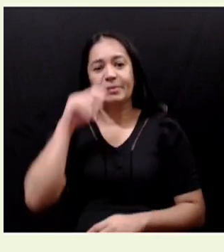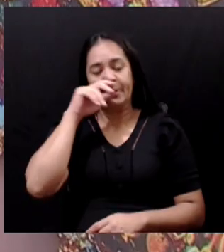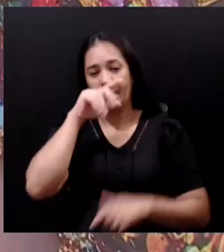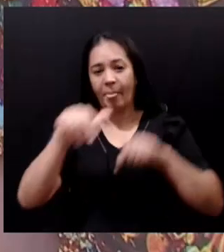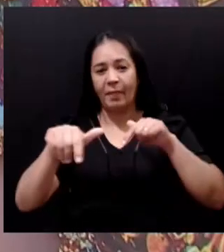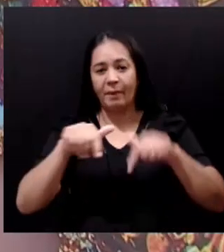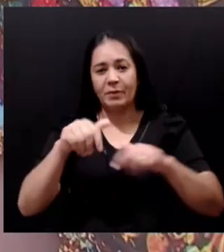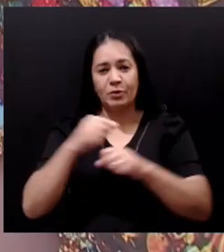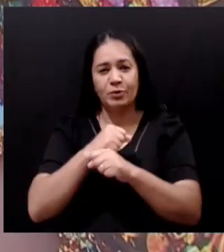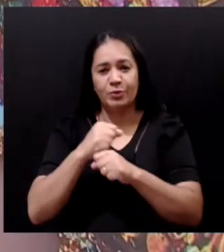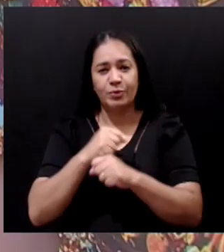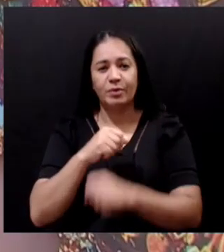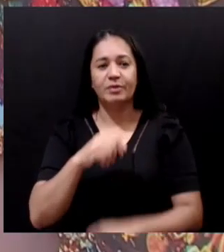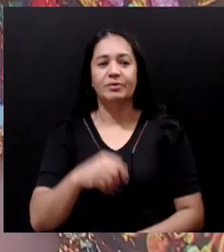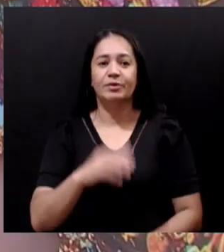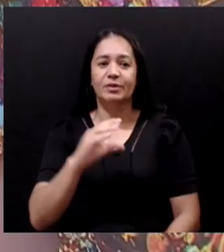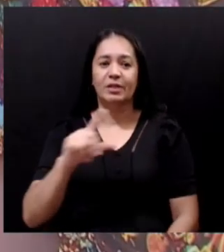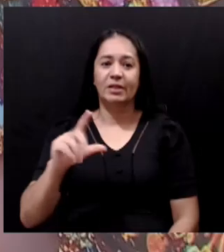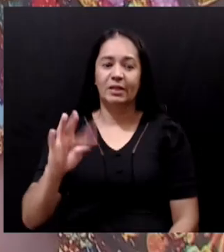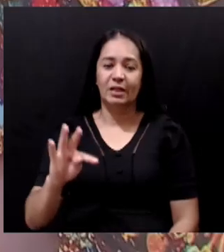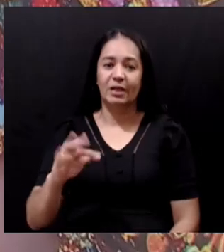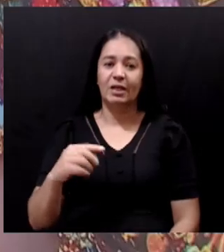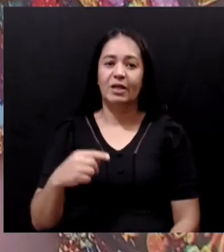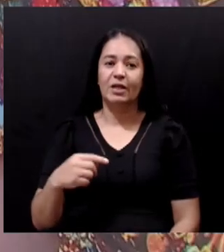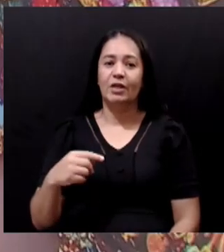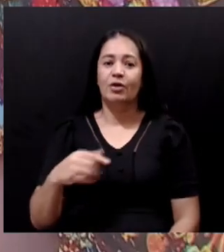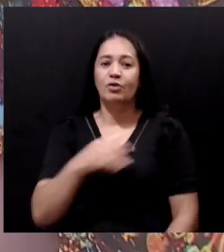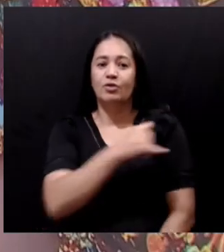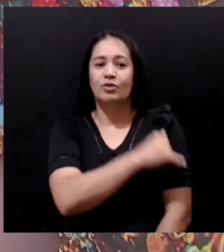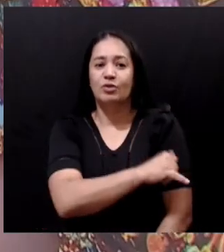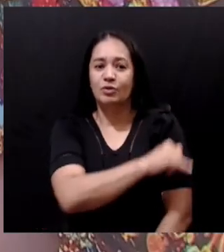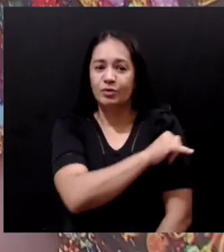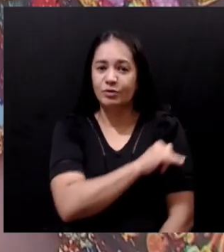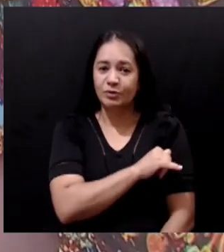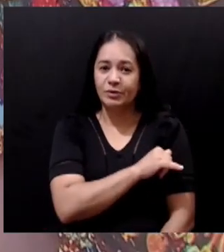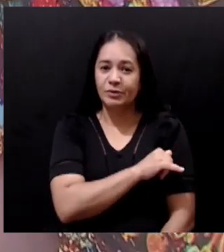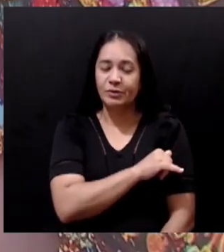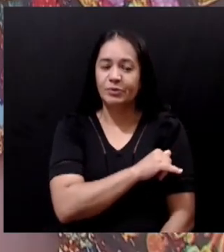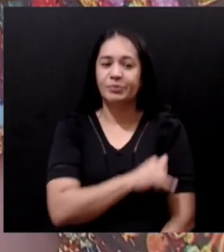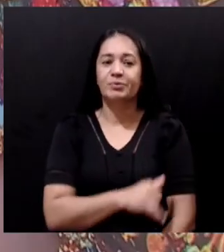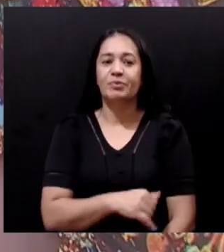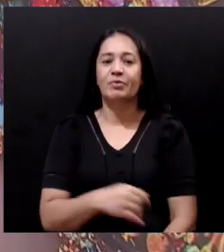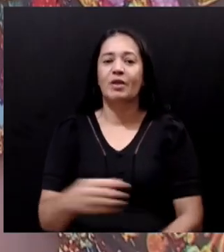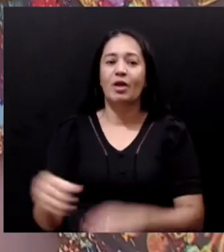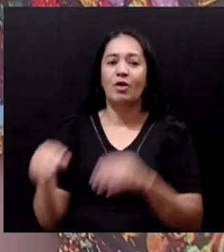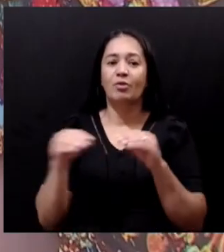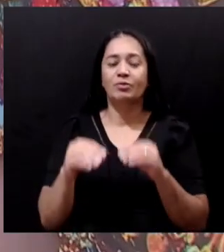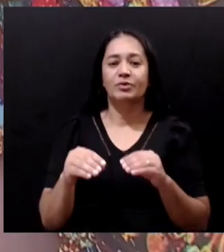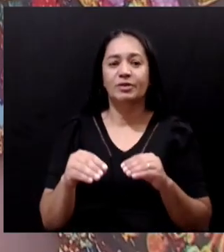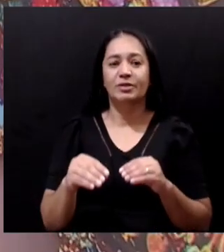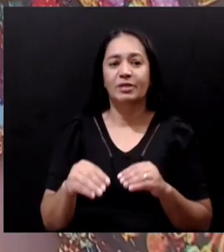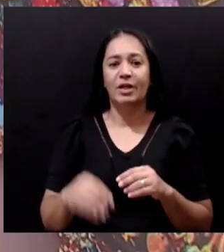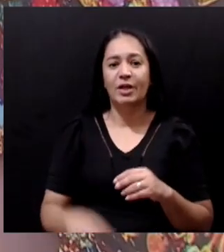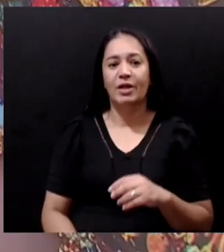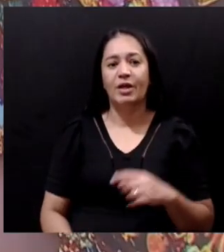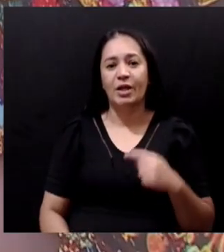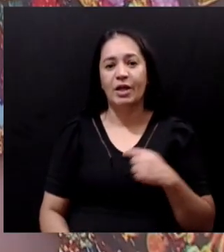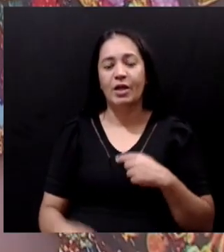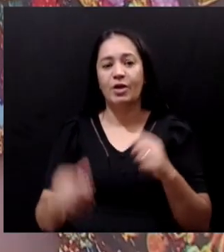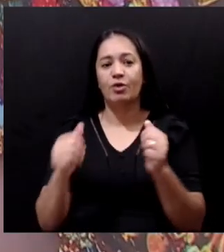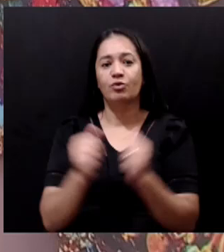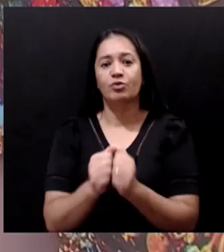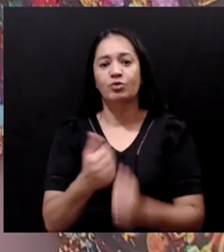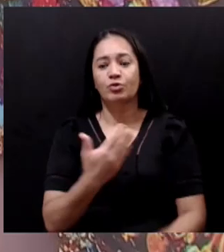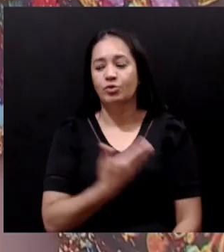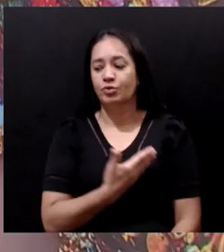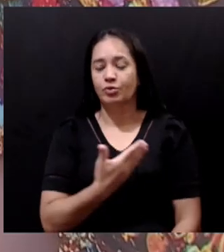assalariado. Sou do interior do Rio, Conceição de Macabu. Então eu vim, eu e um amigo, falei, vamos aventurar em Campinas,